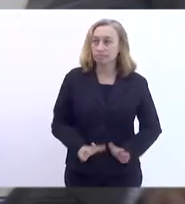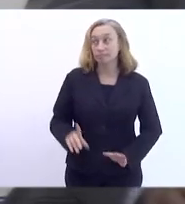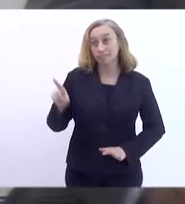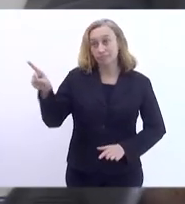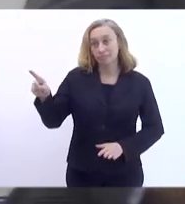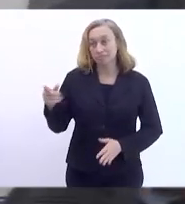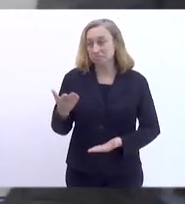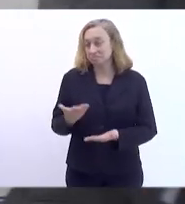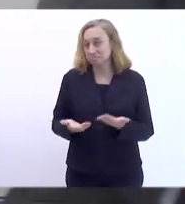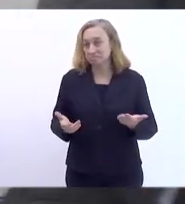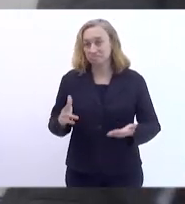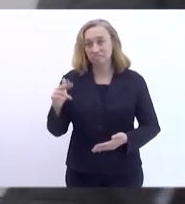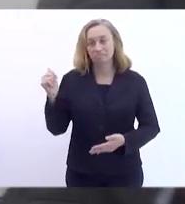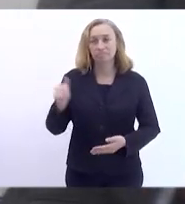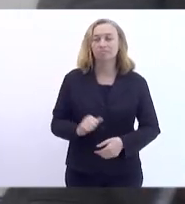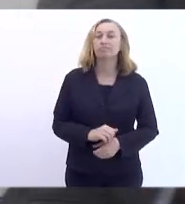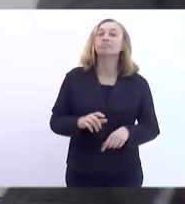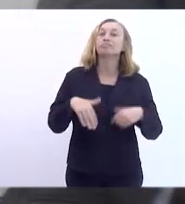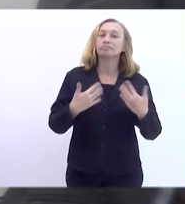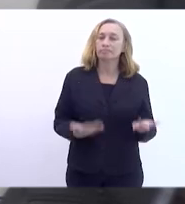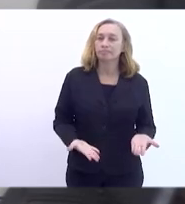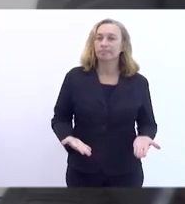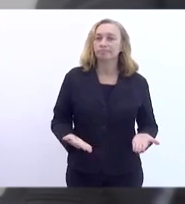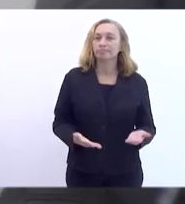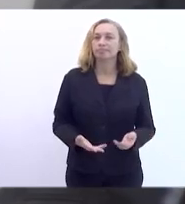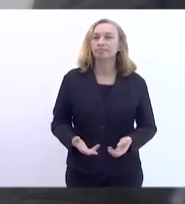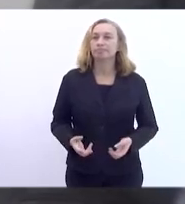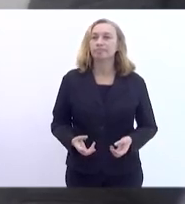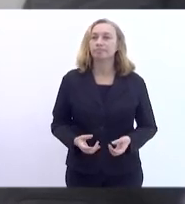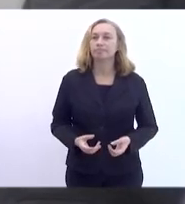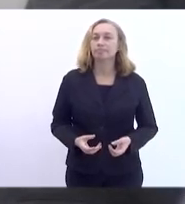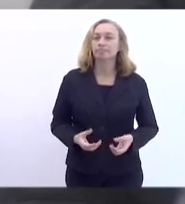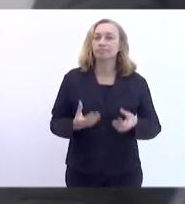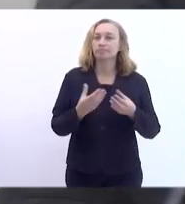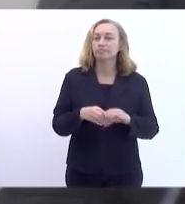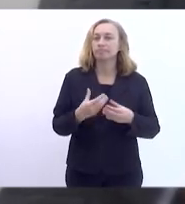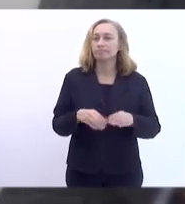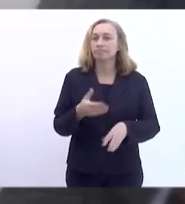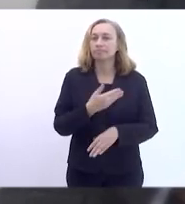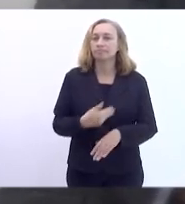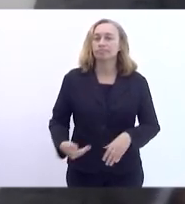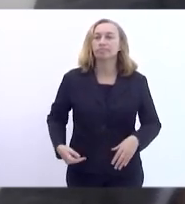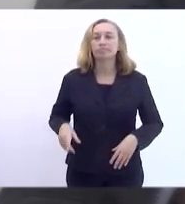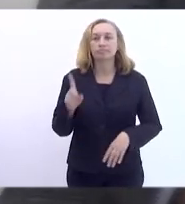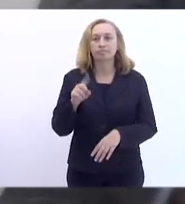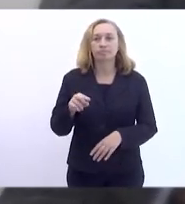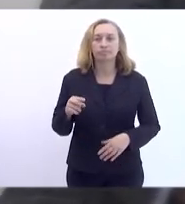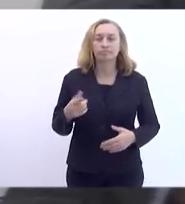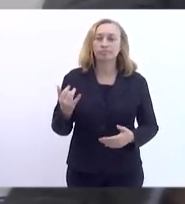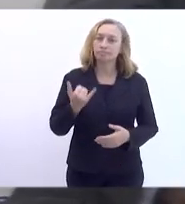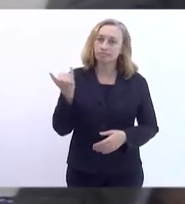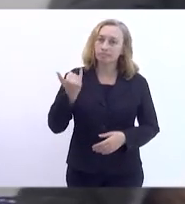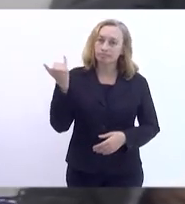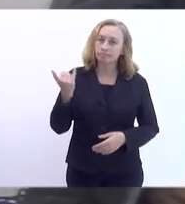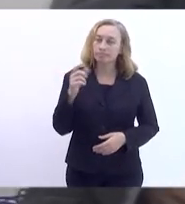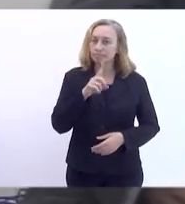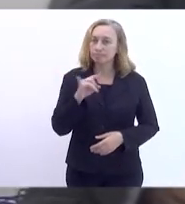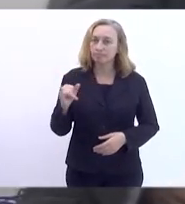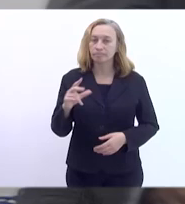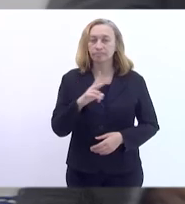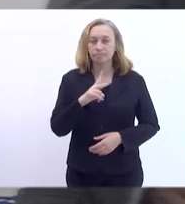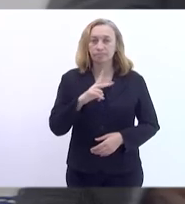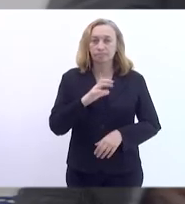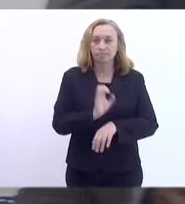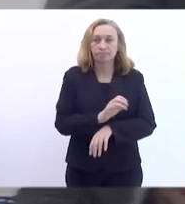gente não perde nunca então é a questão do concurso público é uma questão muito relevante para o dia-a-dia do